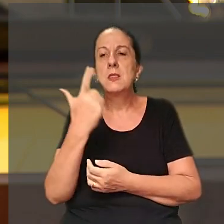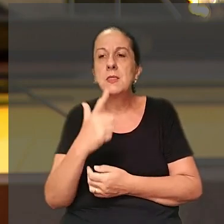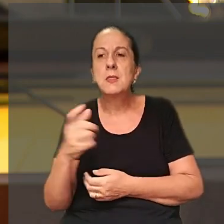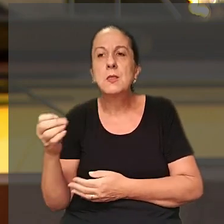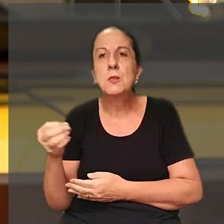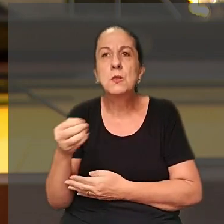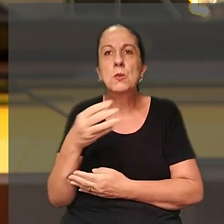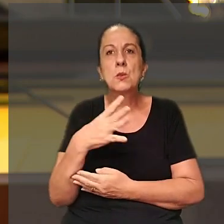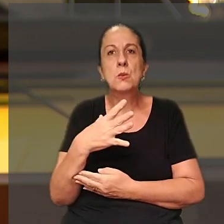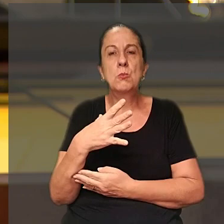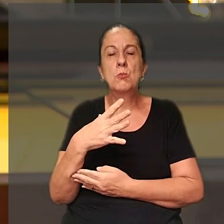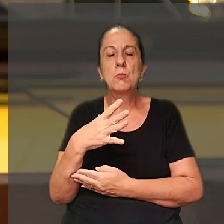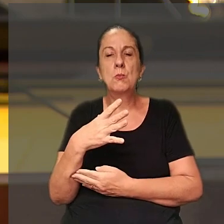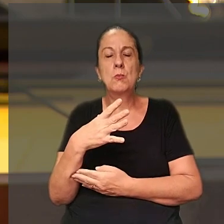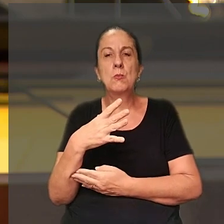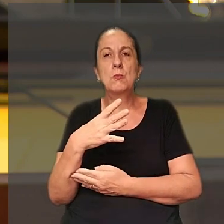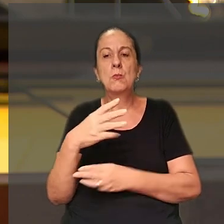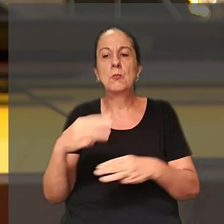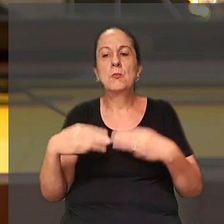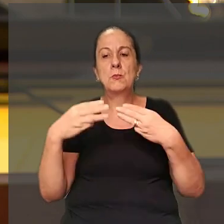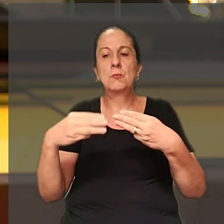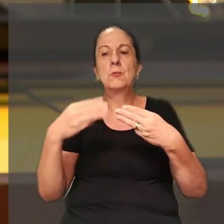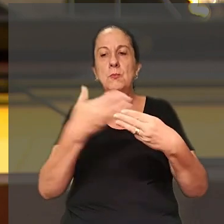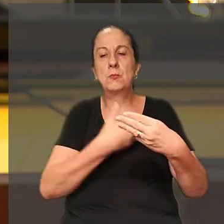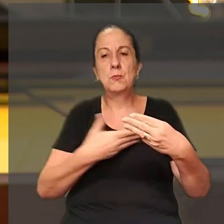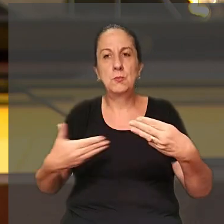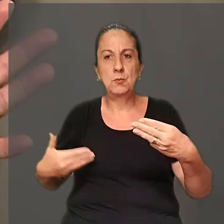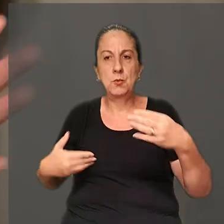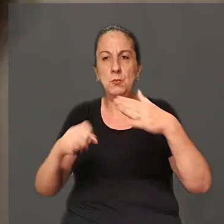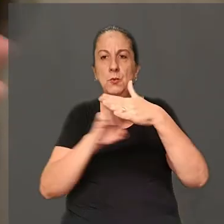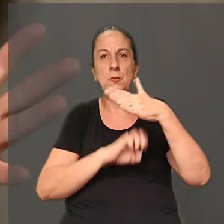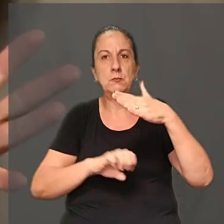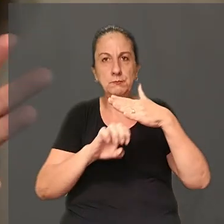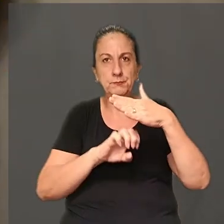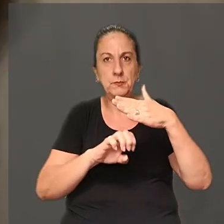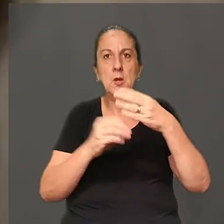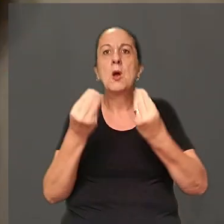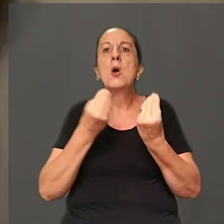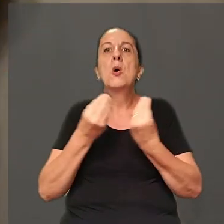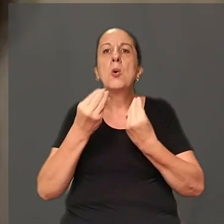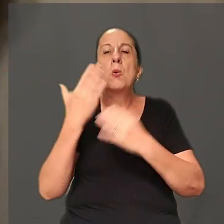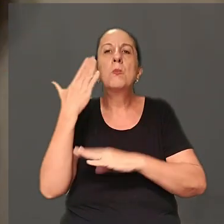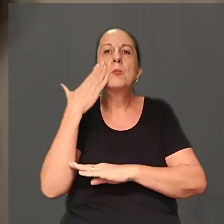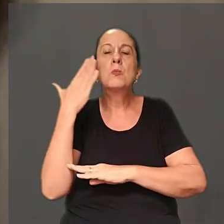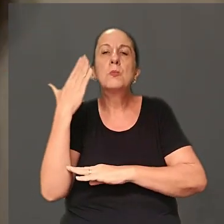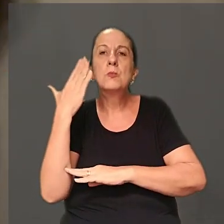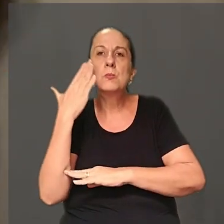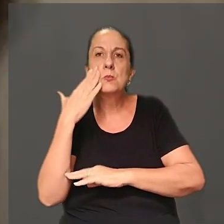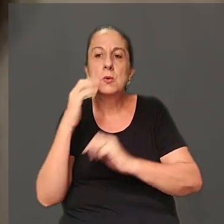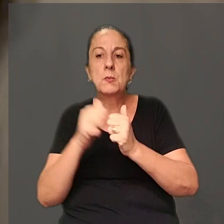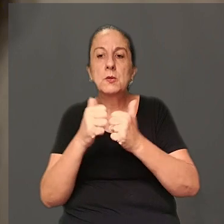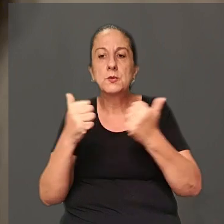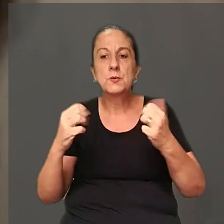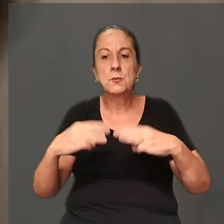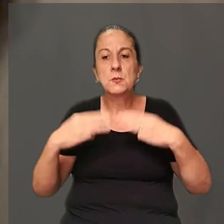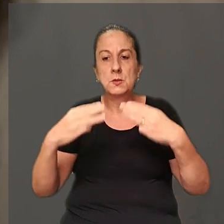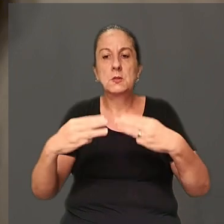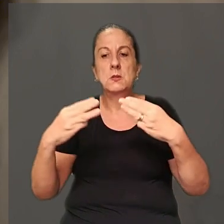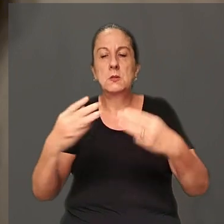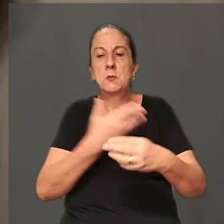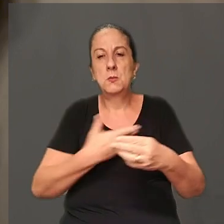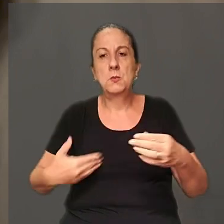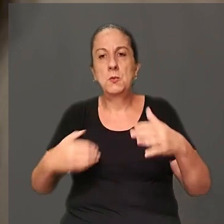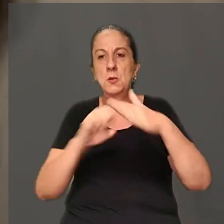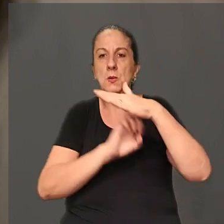repaginação do Ministério Público da União. E ali, como se sabe, se dividiu o Ministério Público da União